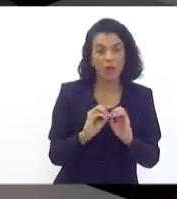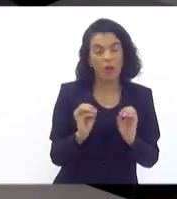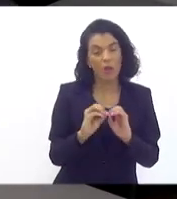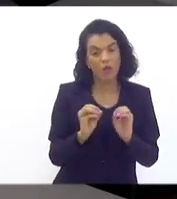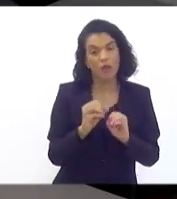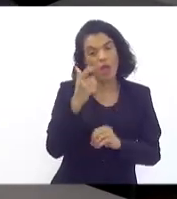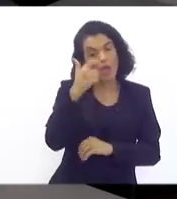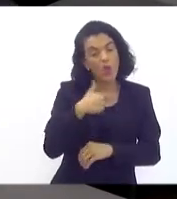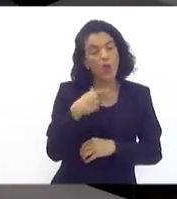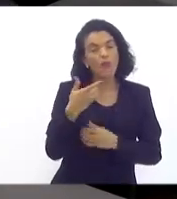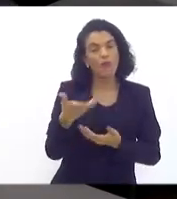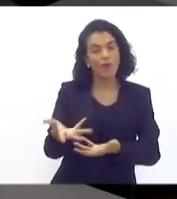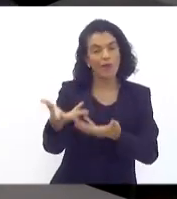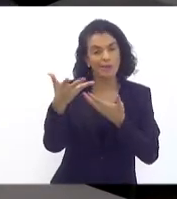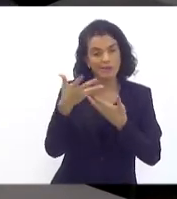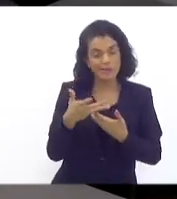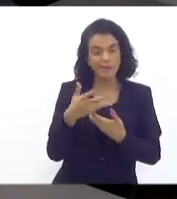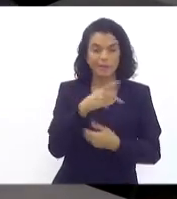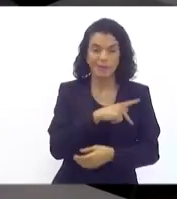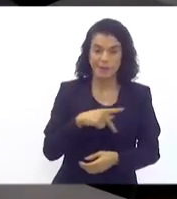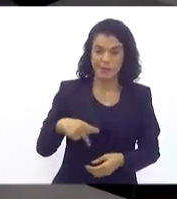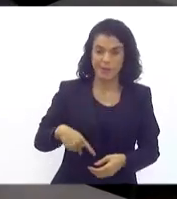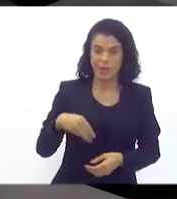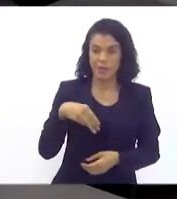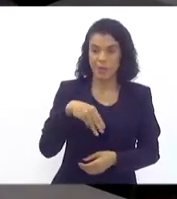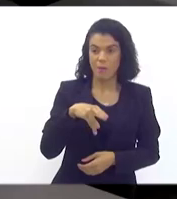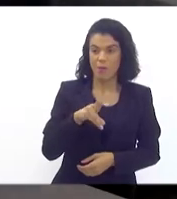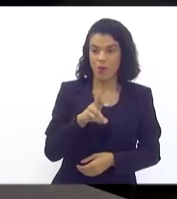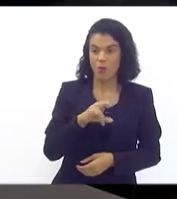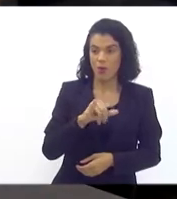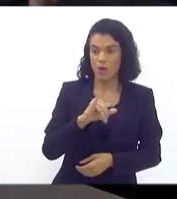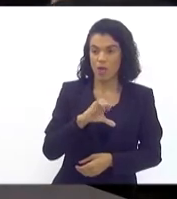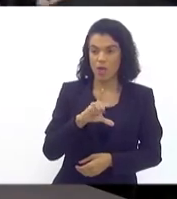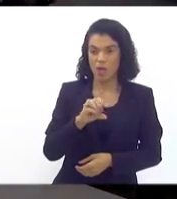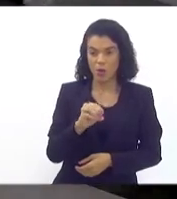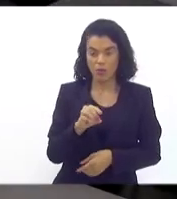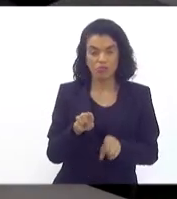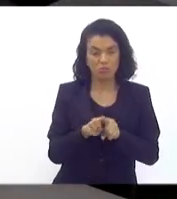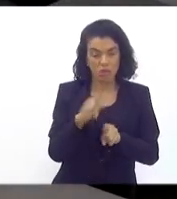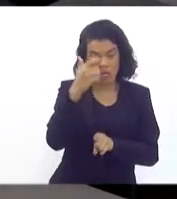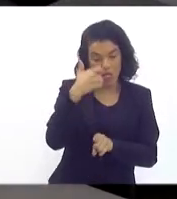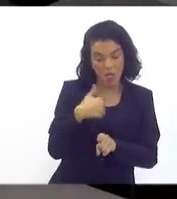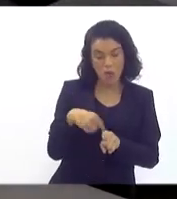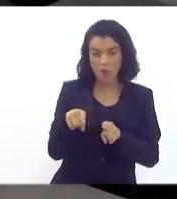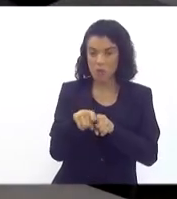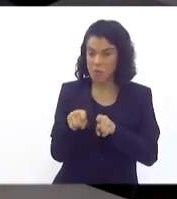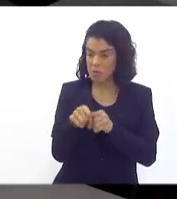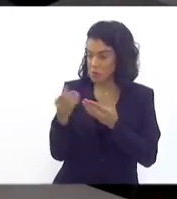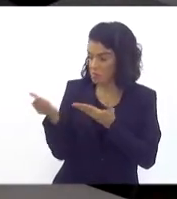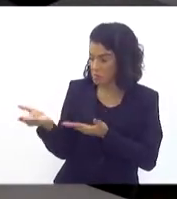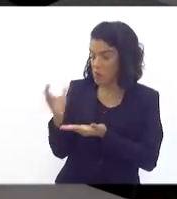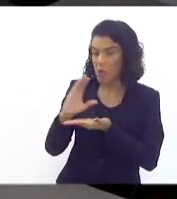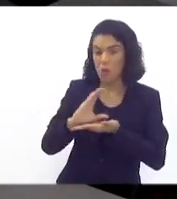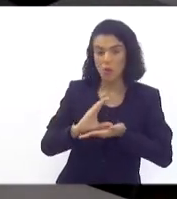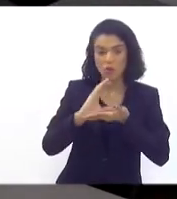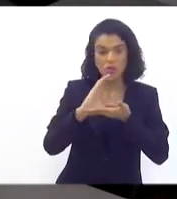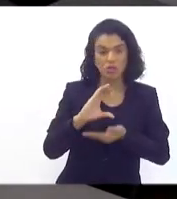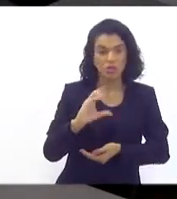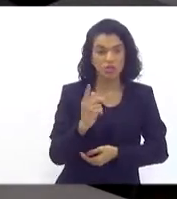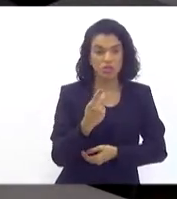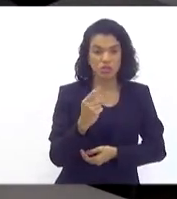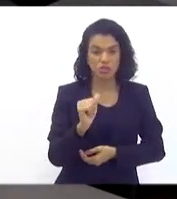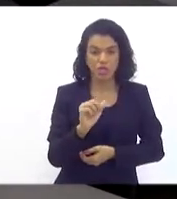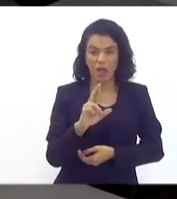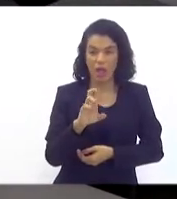aqui como fui recebido pelo presidente Murilo acho que tanto eu quanto o conselheiro Charles